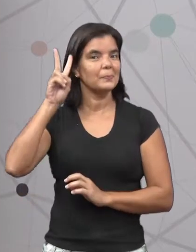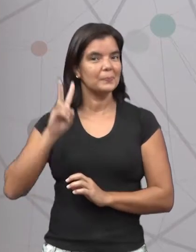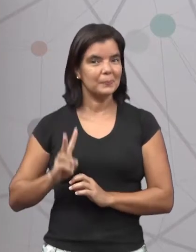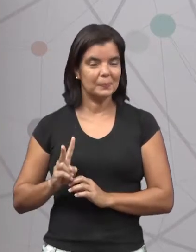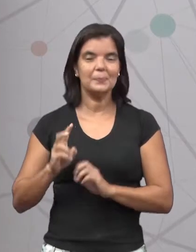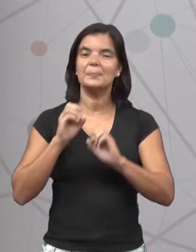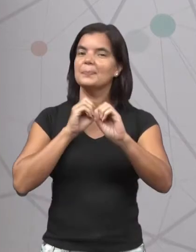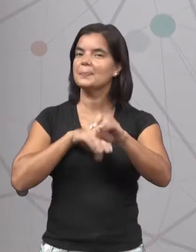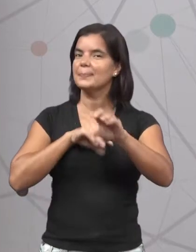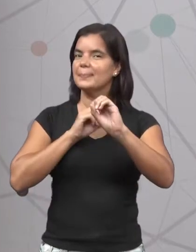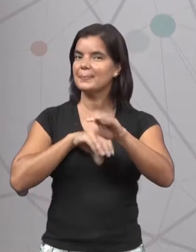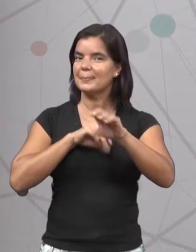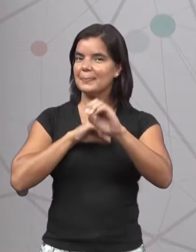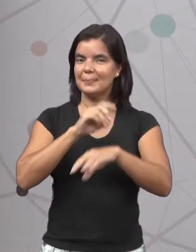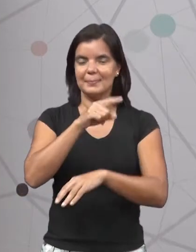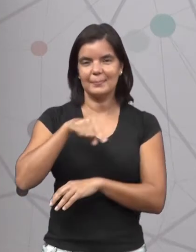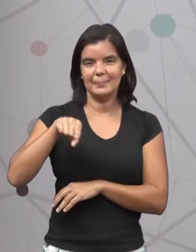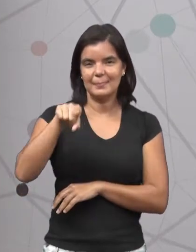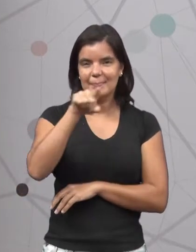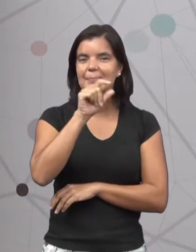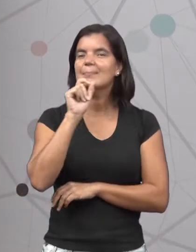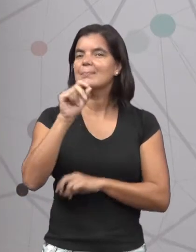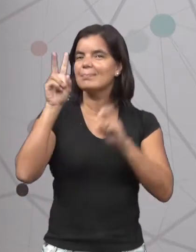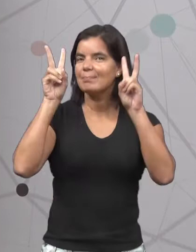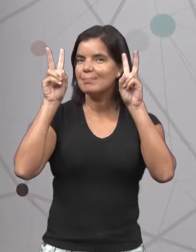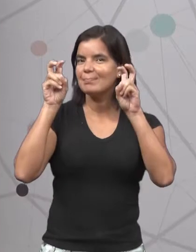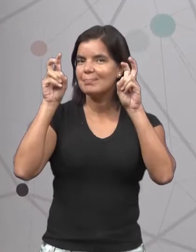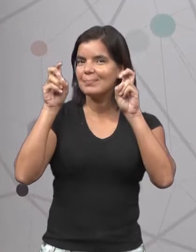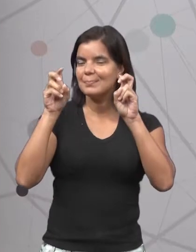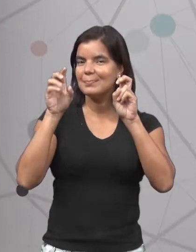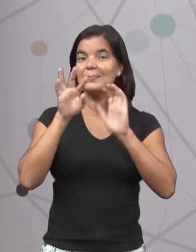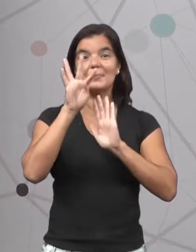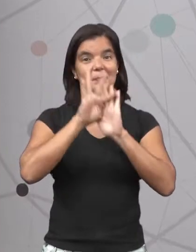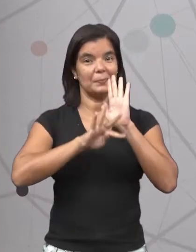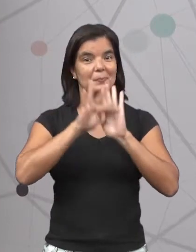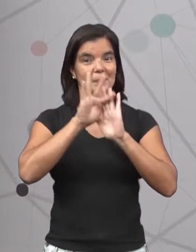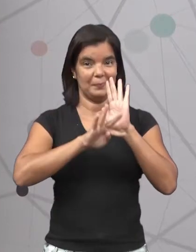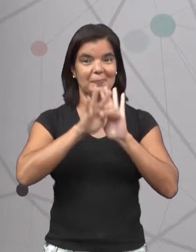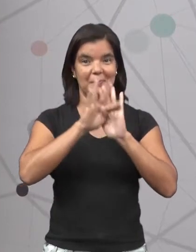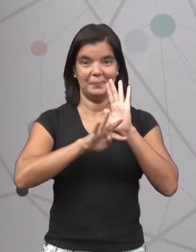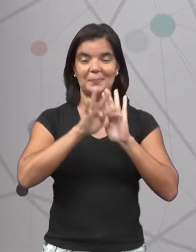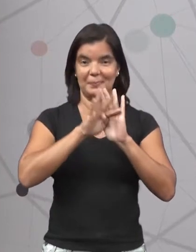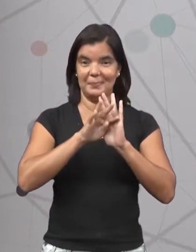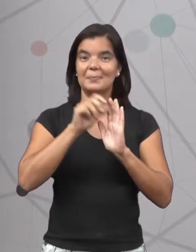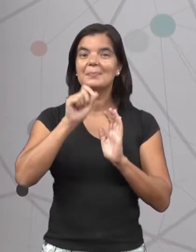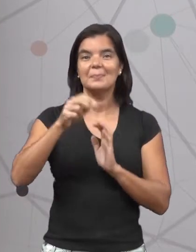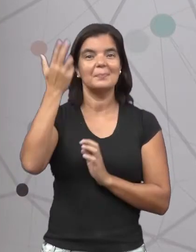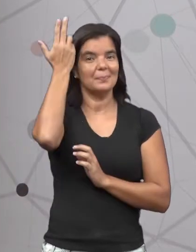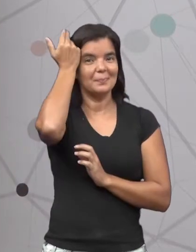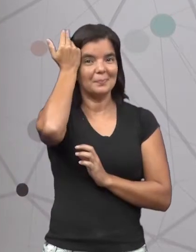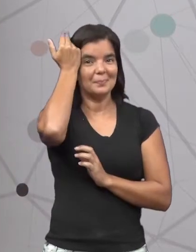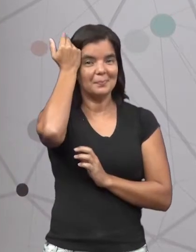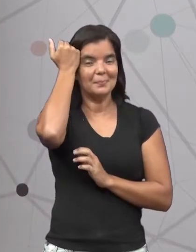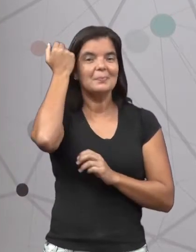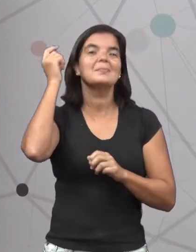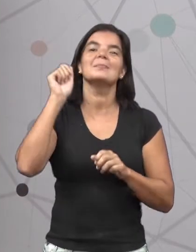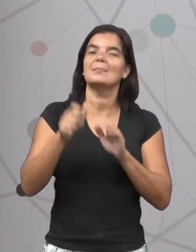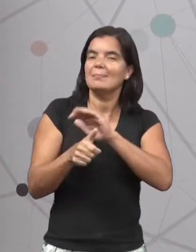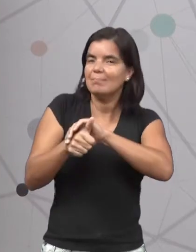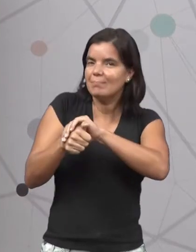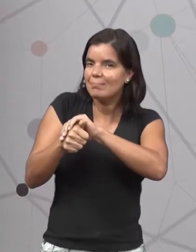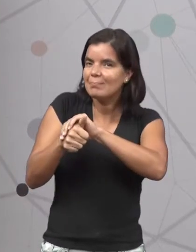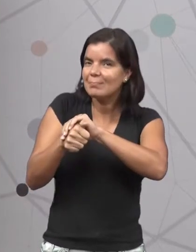Valéria ensinou a vocês sobre o texto da lebre e a tartaruga? Isso